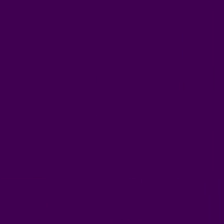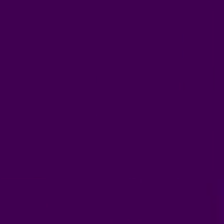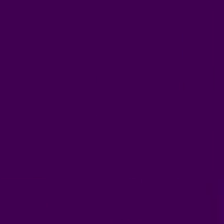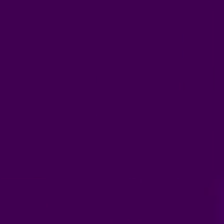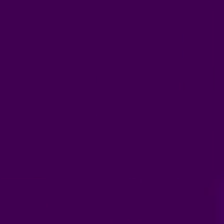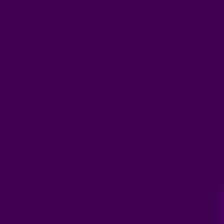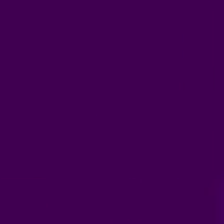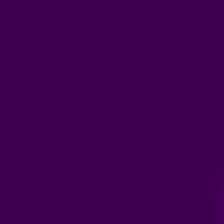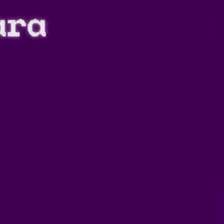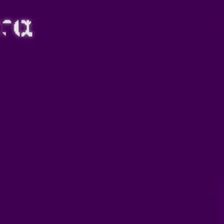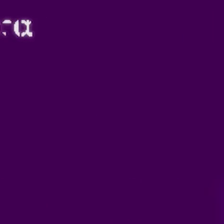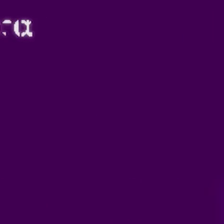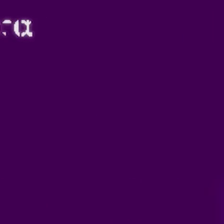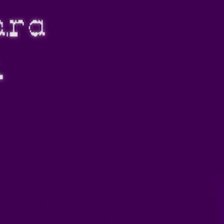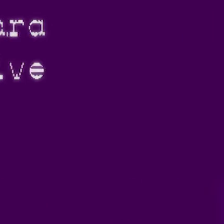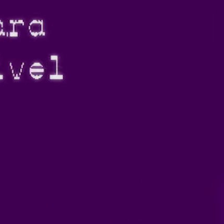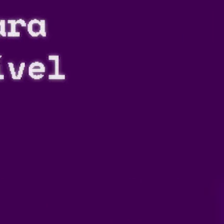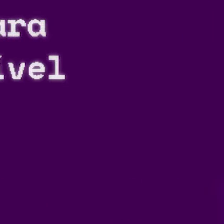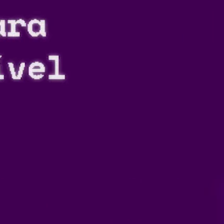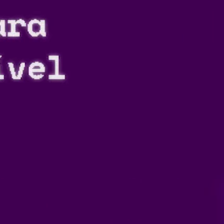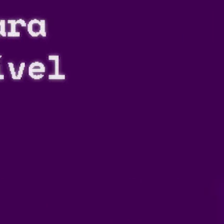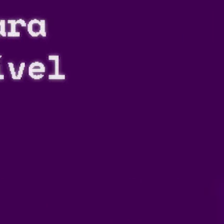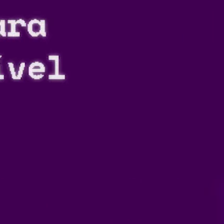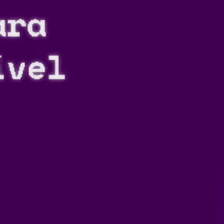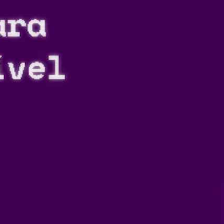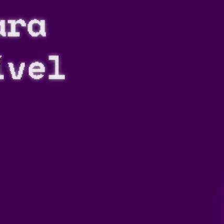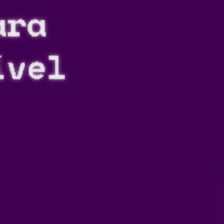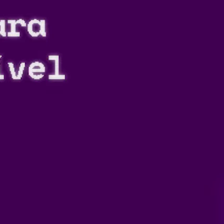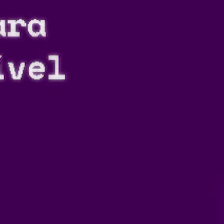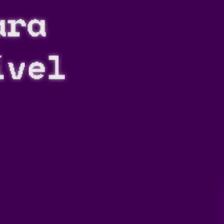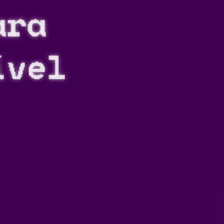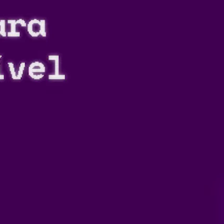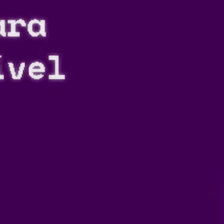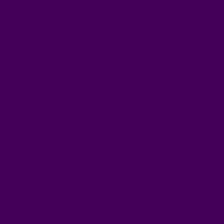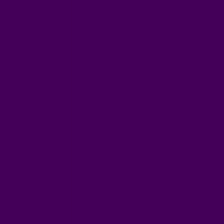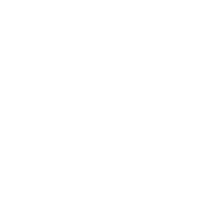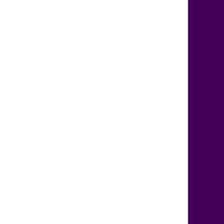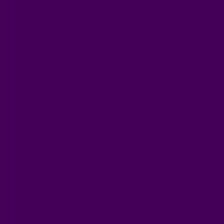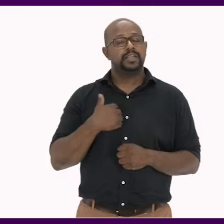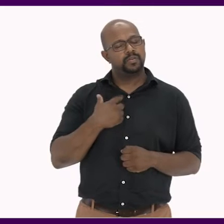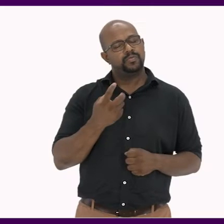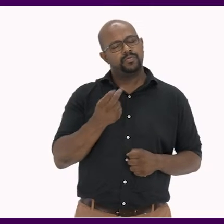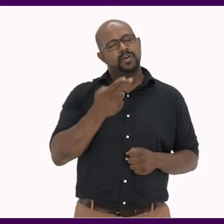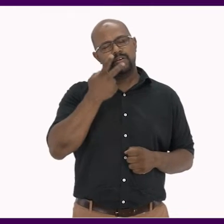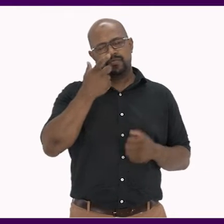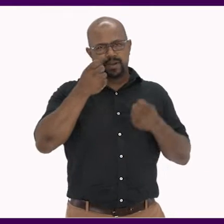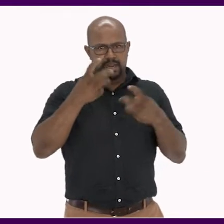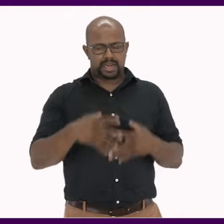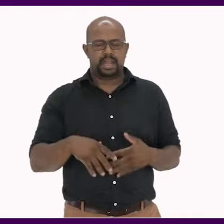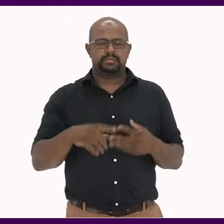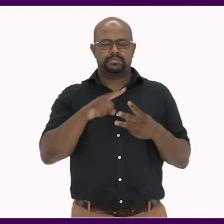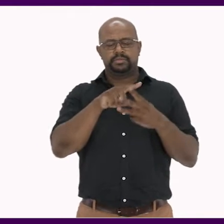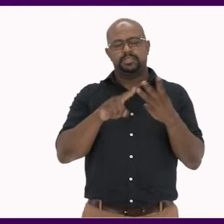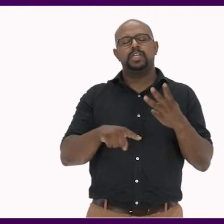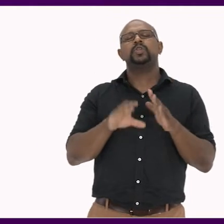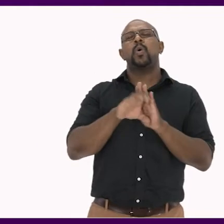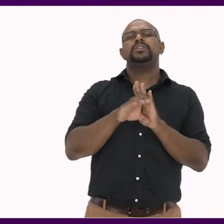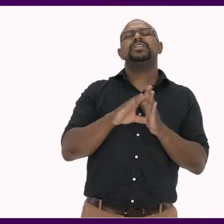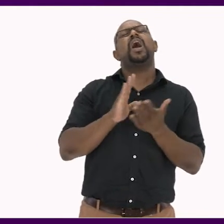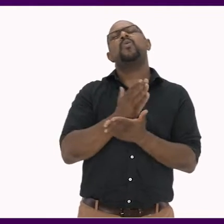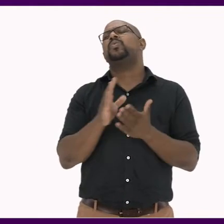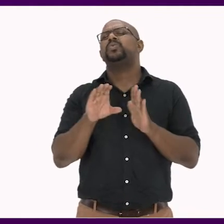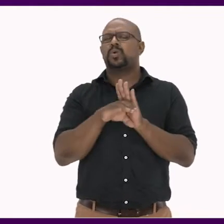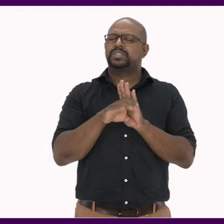especificidades. Texto. Conceitos básicos para uma exposição acessível. Eu vou falar os 3 conceitos,